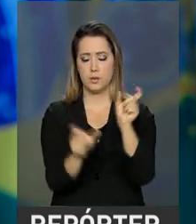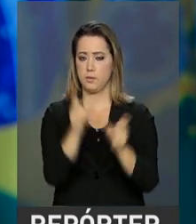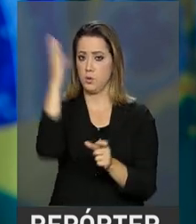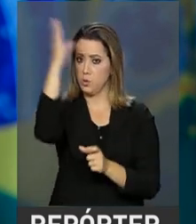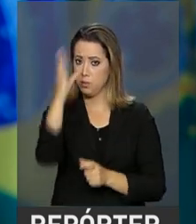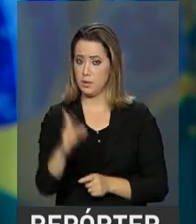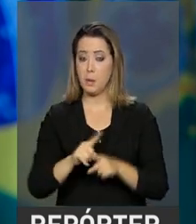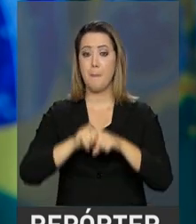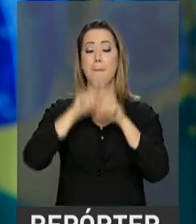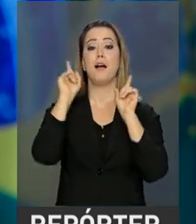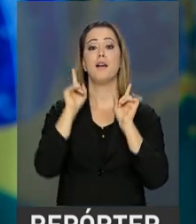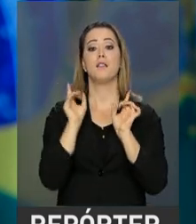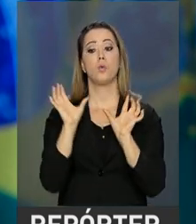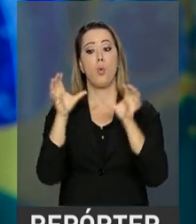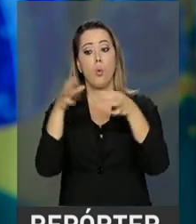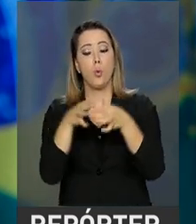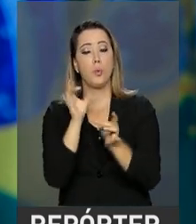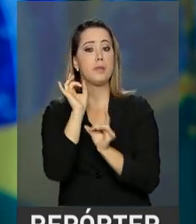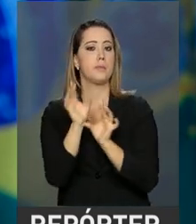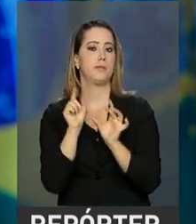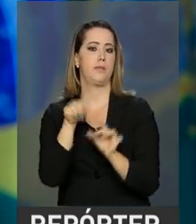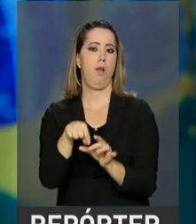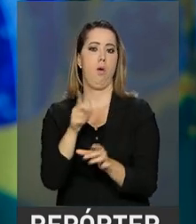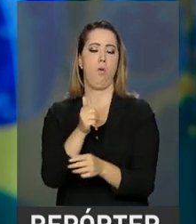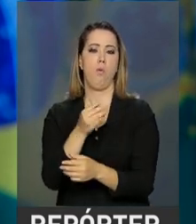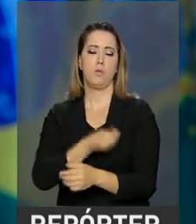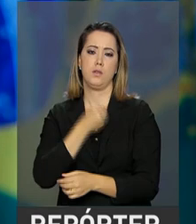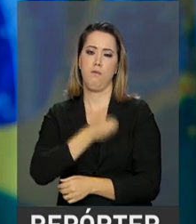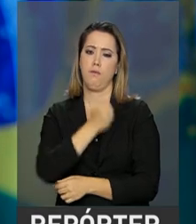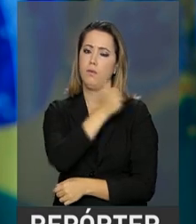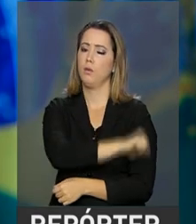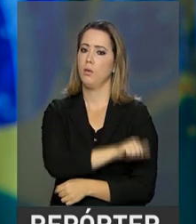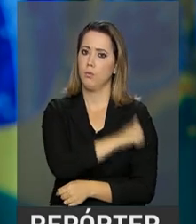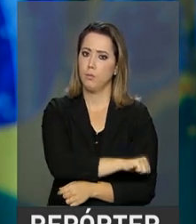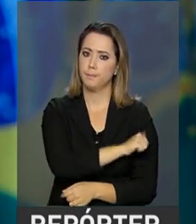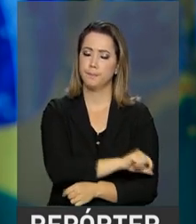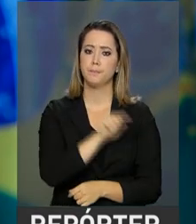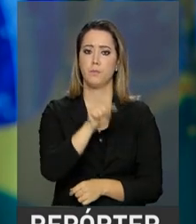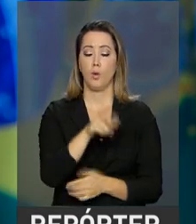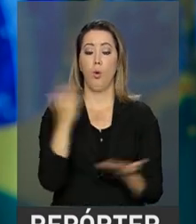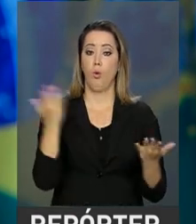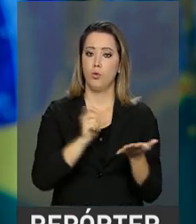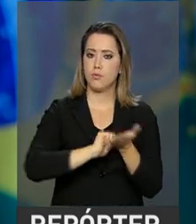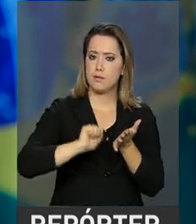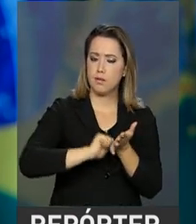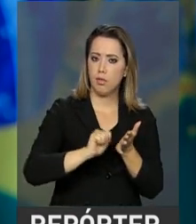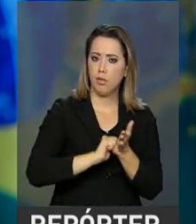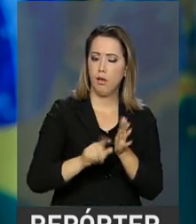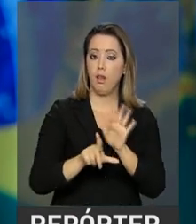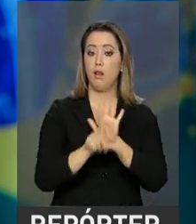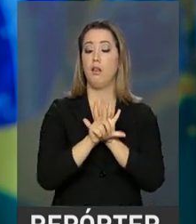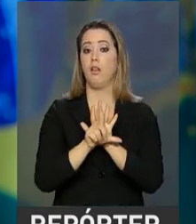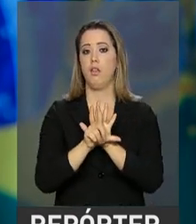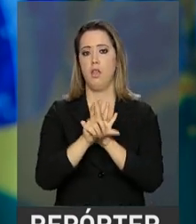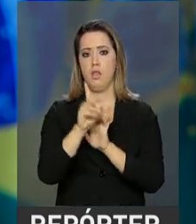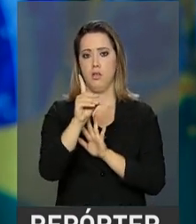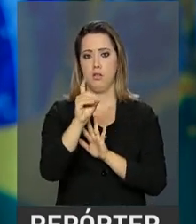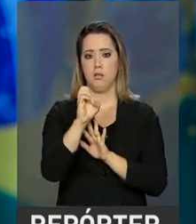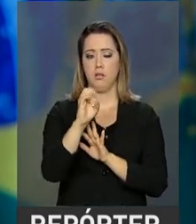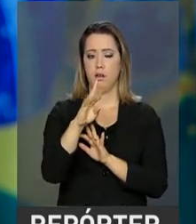brasileiros mas especialmente a aqueles que Residem no Rio de Janeiro eu assinei hoje Decreto que